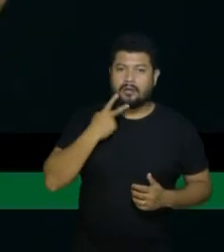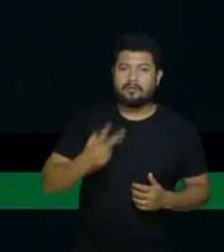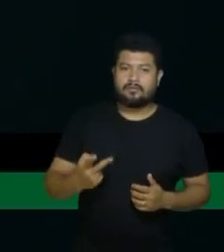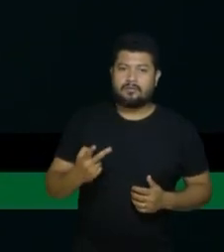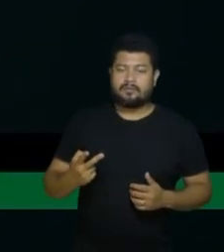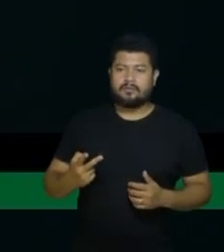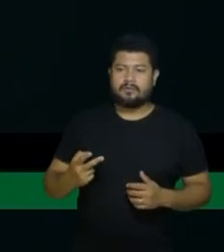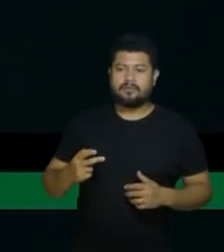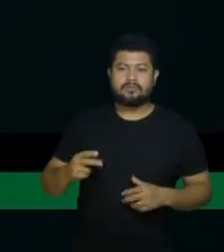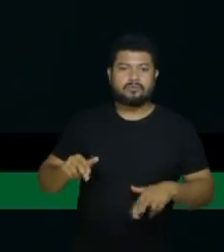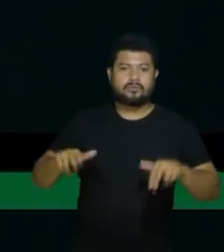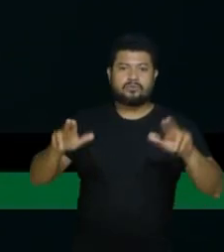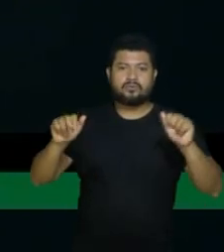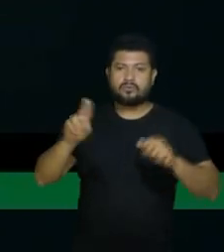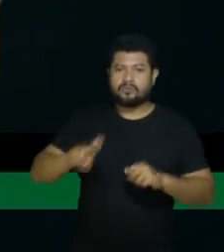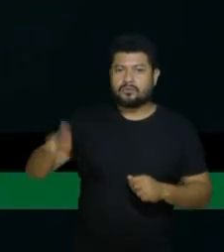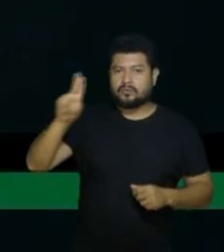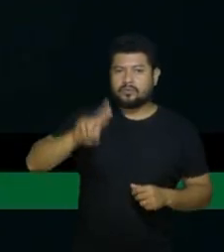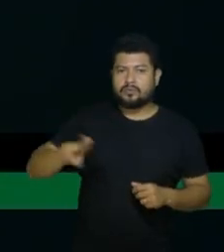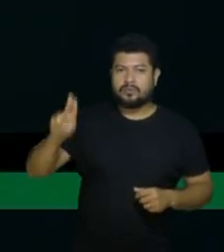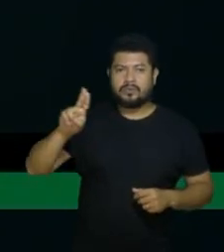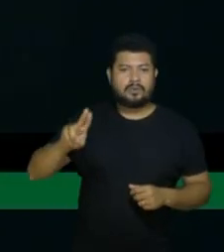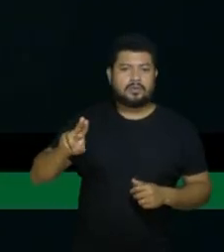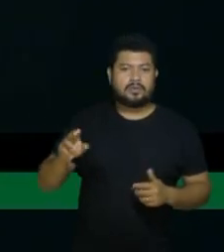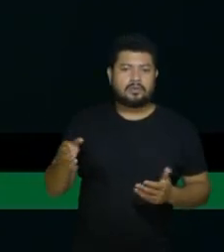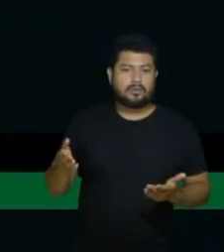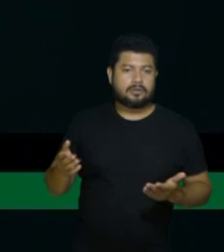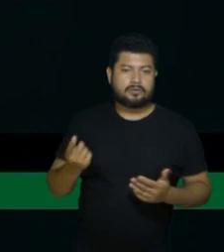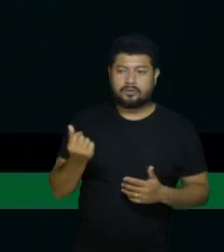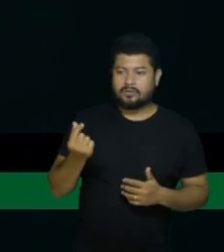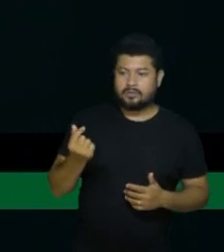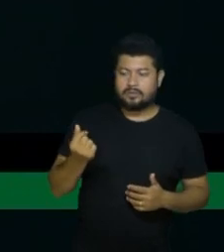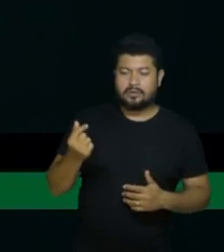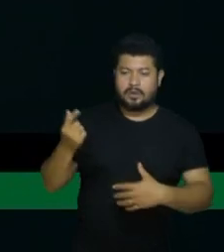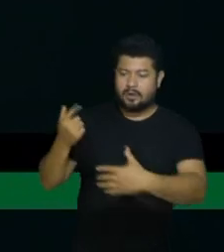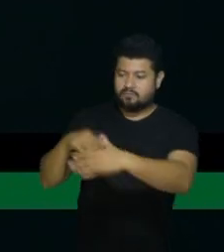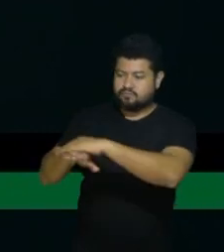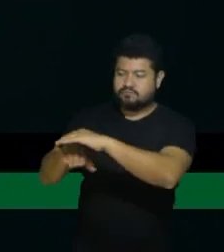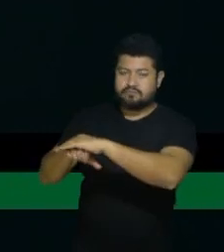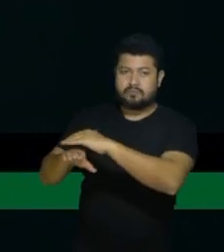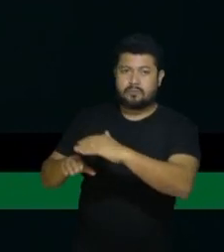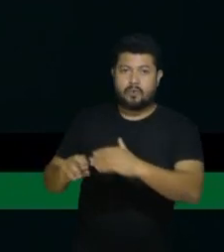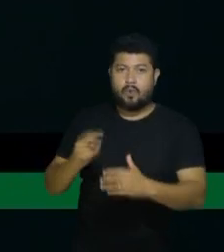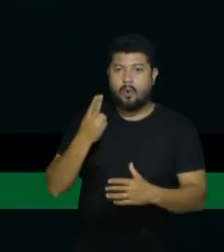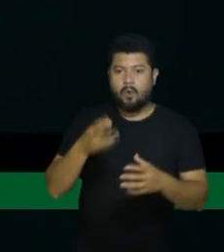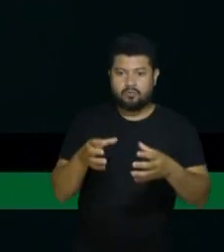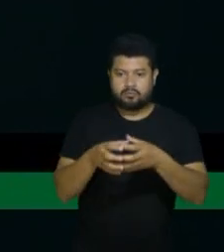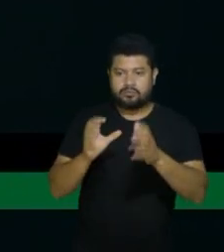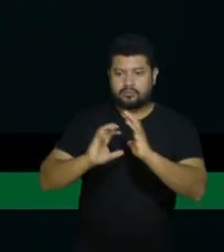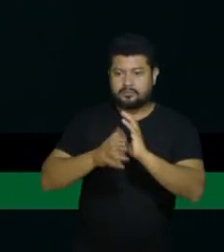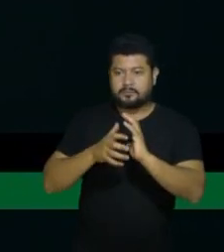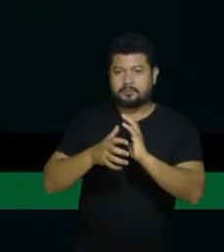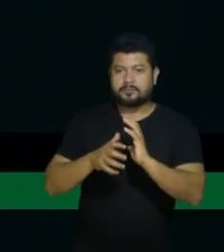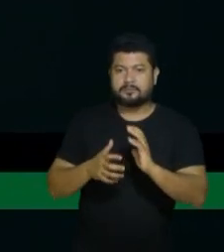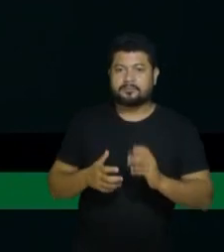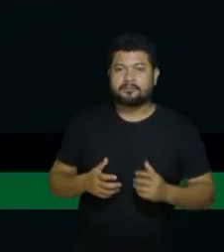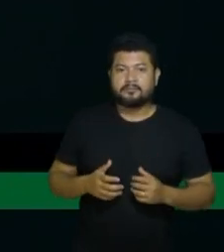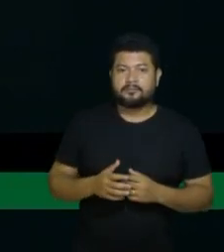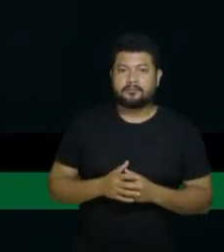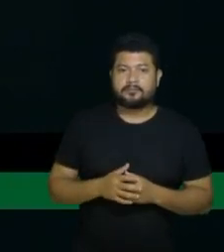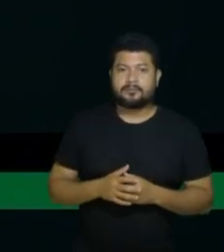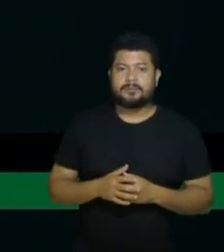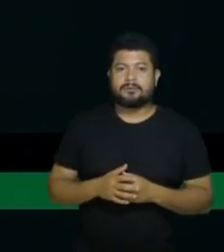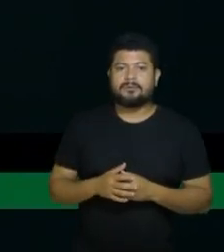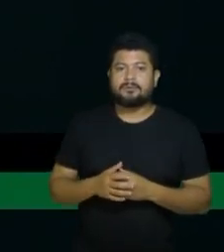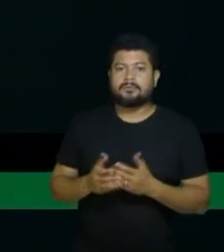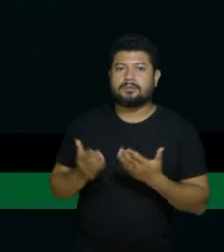usei e não uso fundo eleitoral e não vou usar fundo eleitoral e muito menos fundo partidário esse é